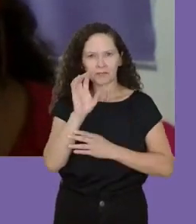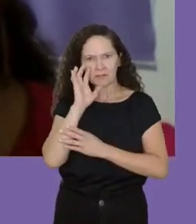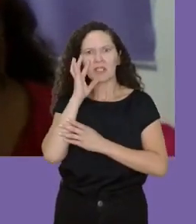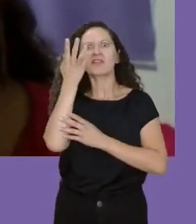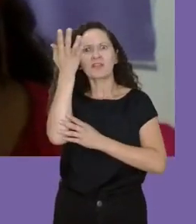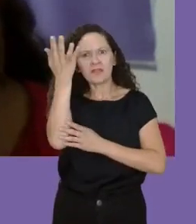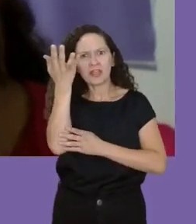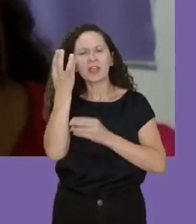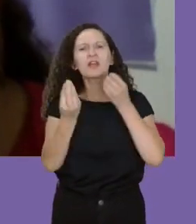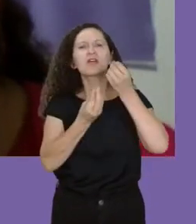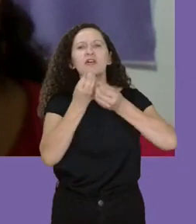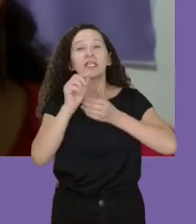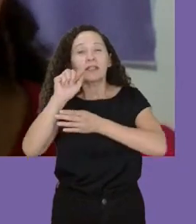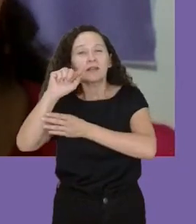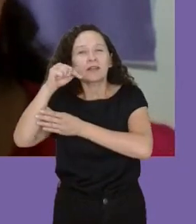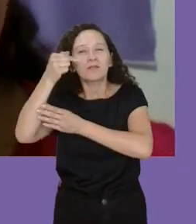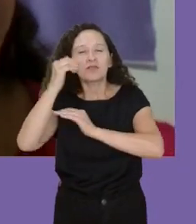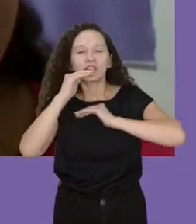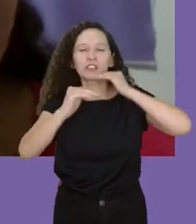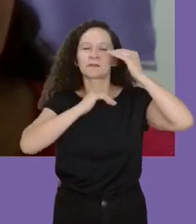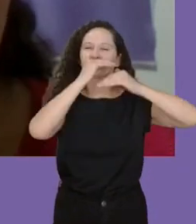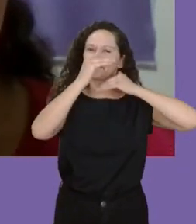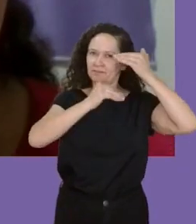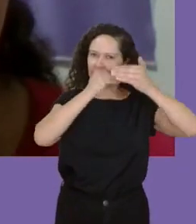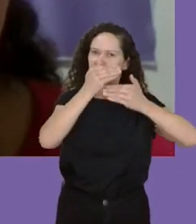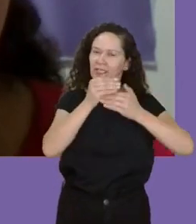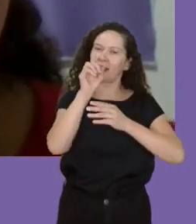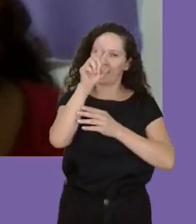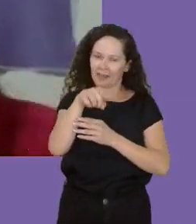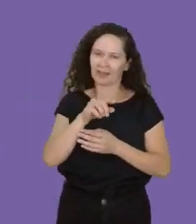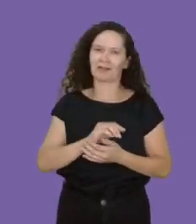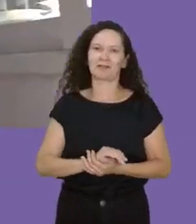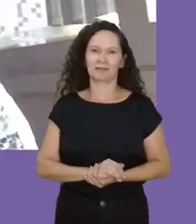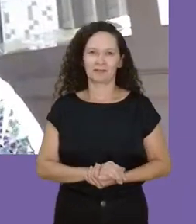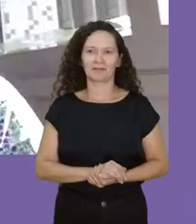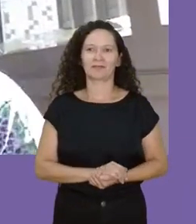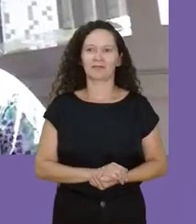medidas necessárias e a partir daí avançar, né? É isso.